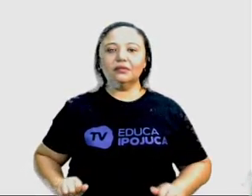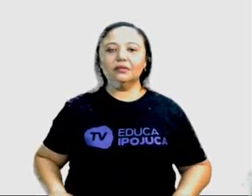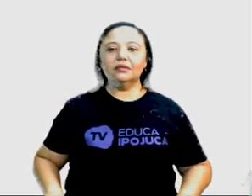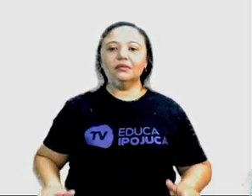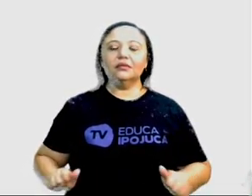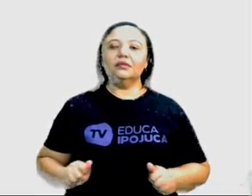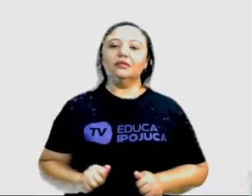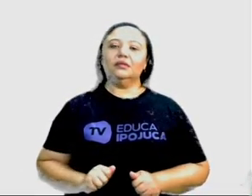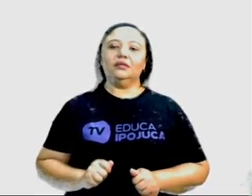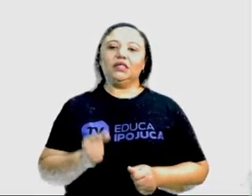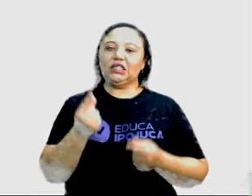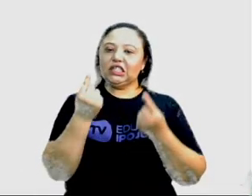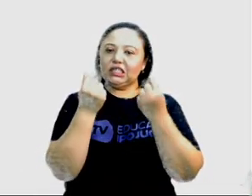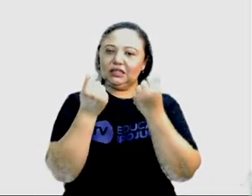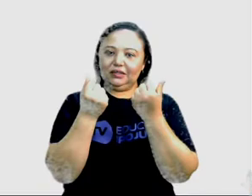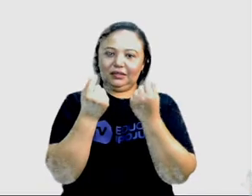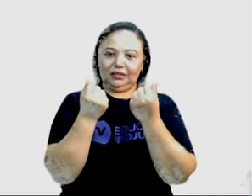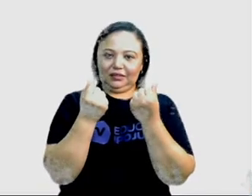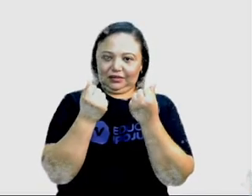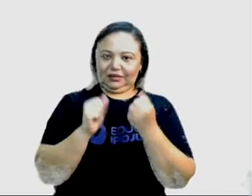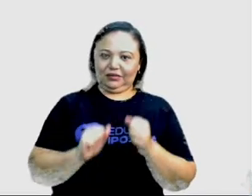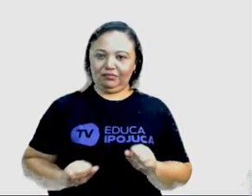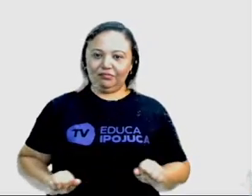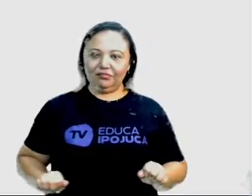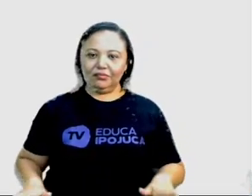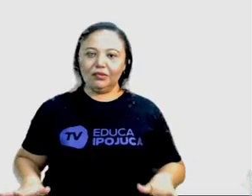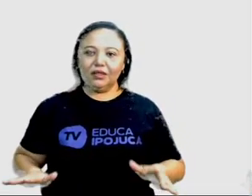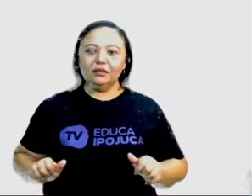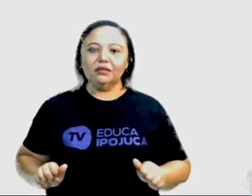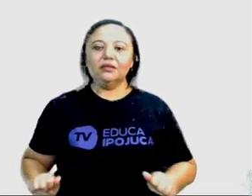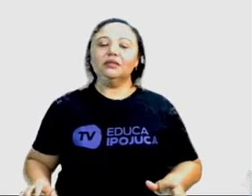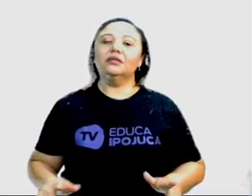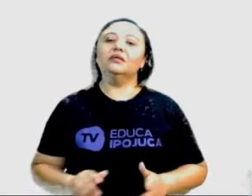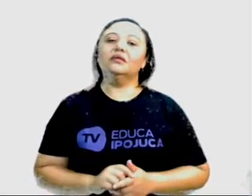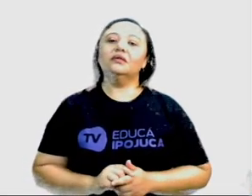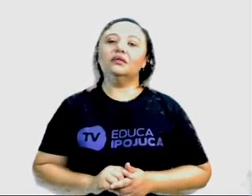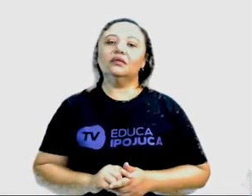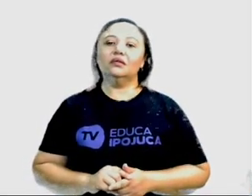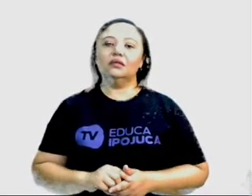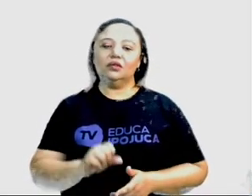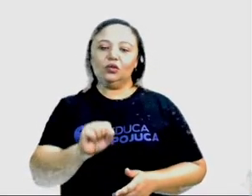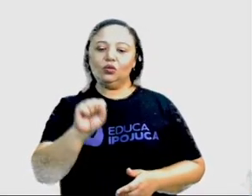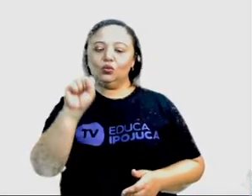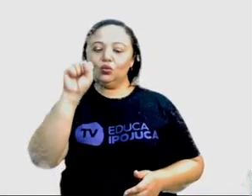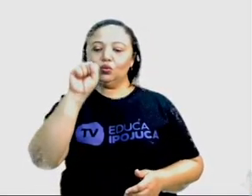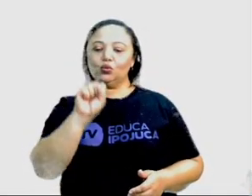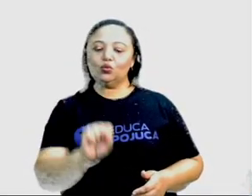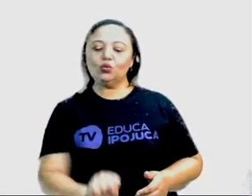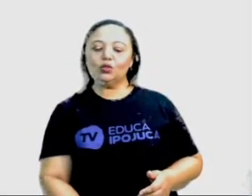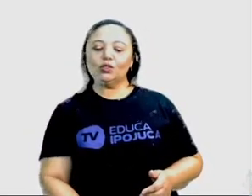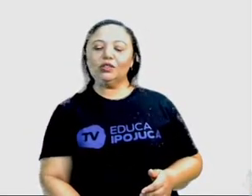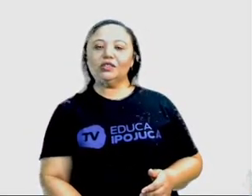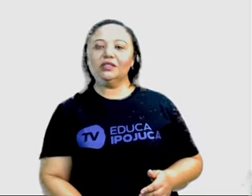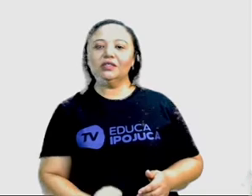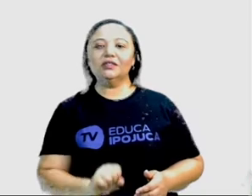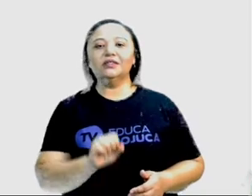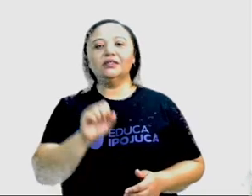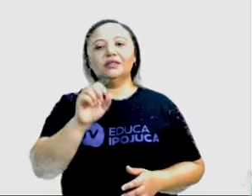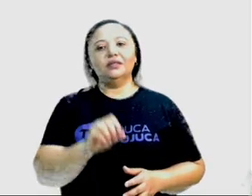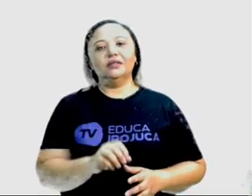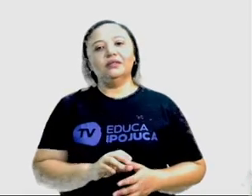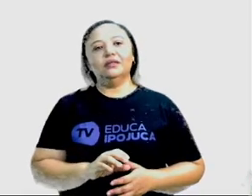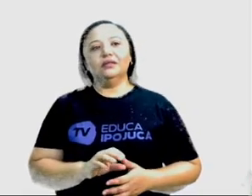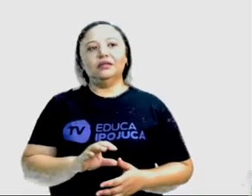sudeste. Pegaram uma região e fizeram aqui, ó. O que é gasto com a habitação? Observe aí na sua telinha,